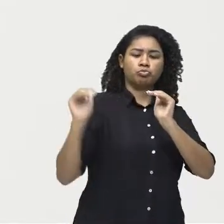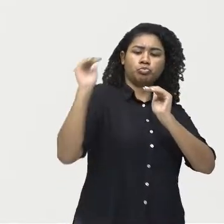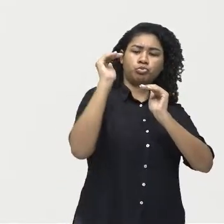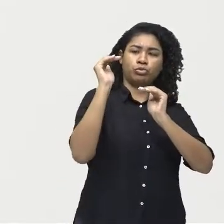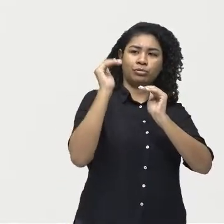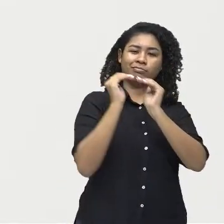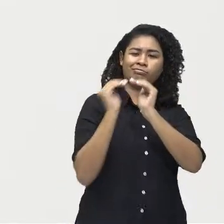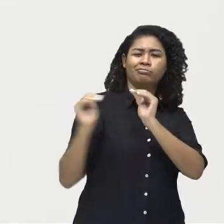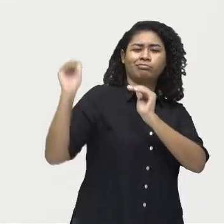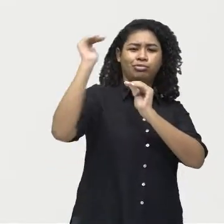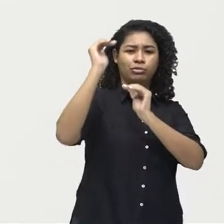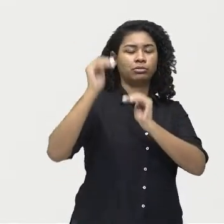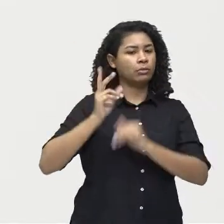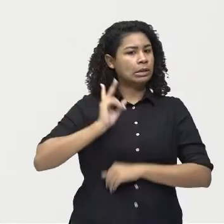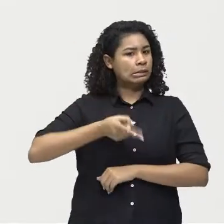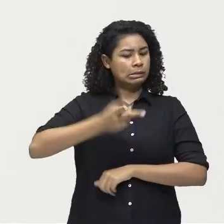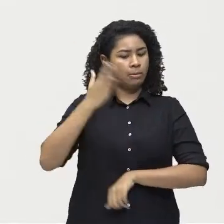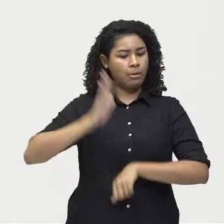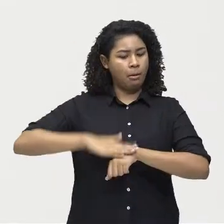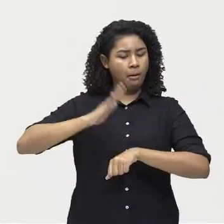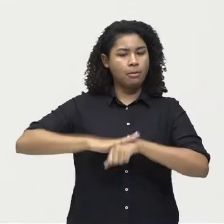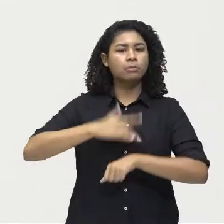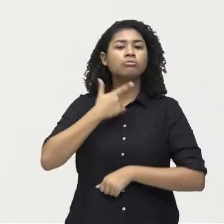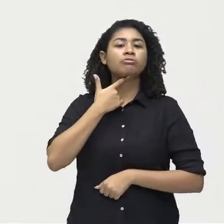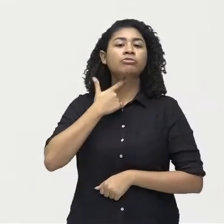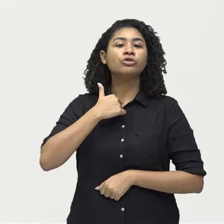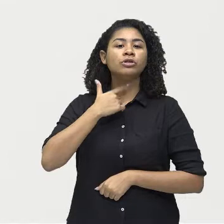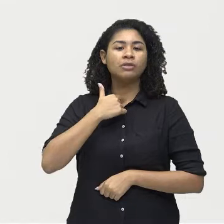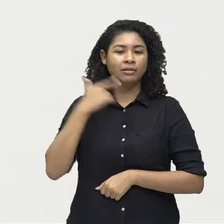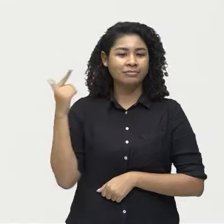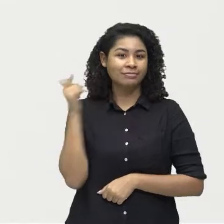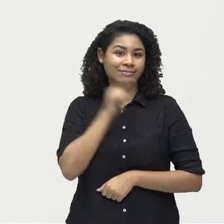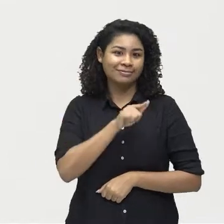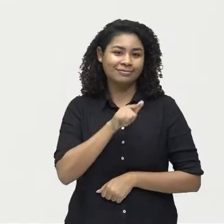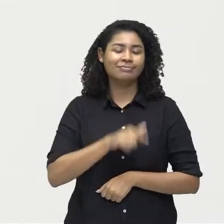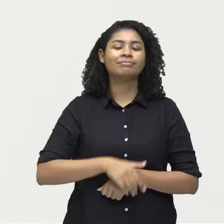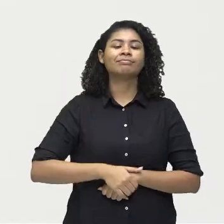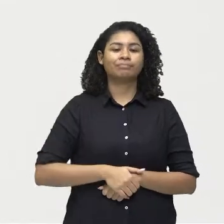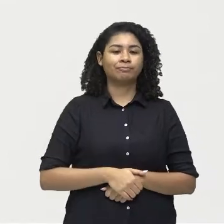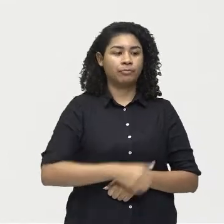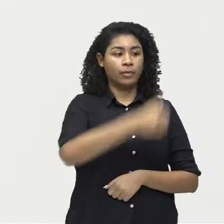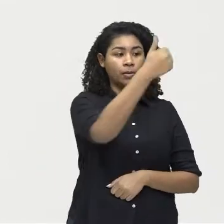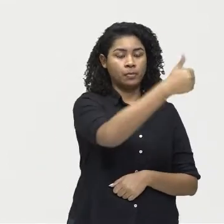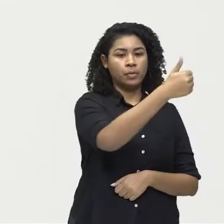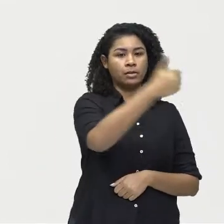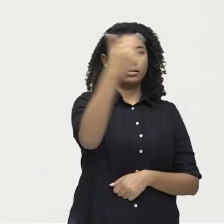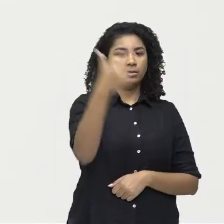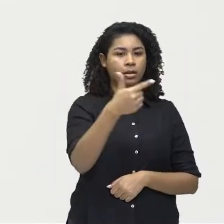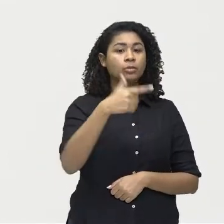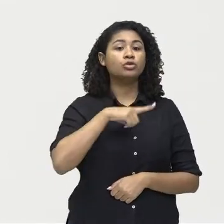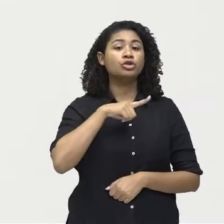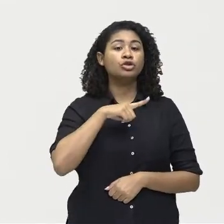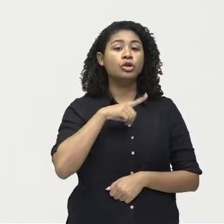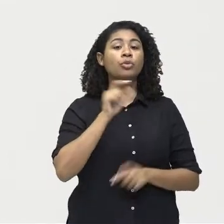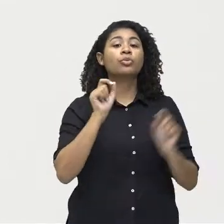vocês prestarem atenção e tomarem nota, gente. Primeiro e segundo estado eram